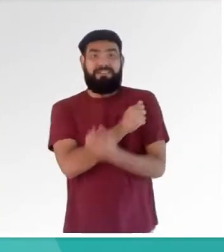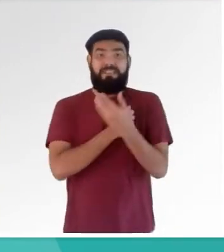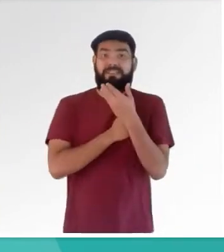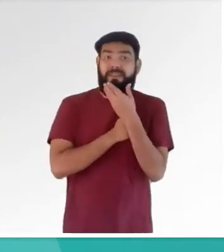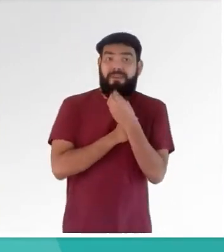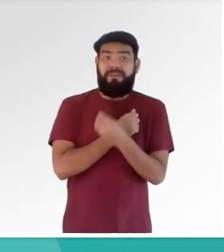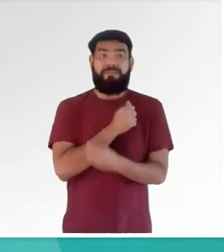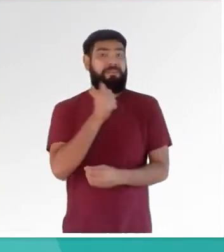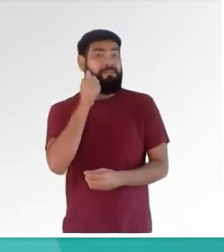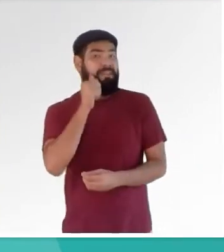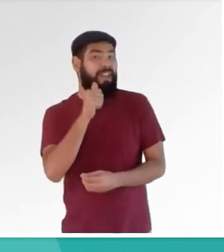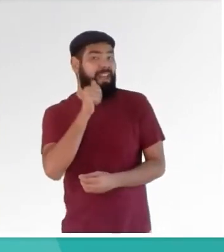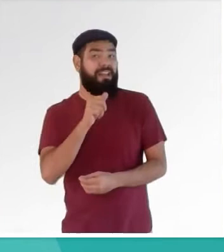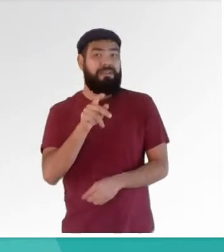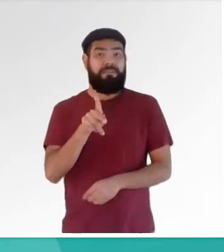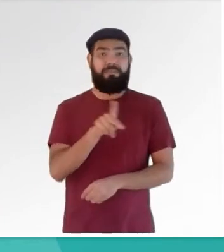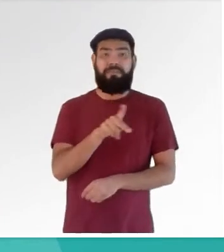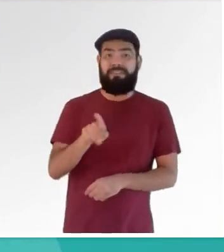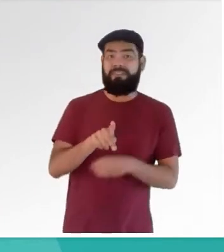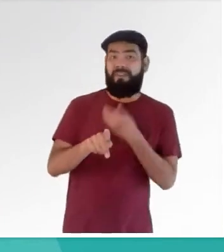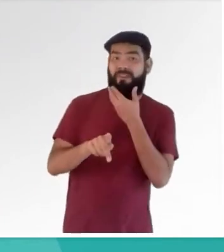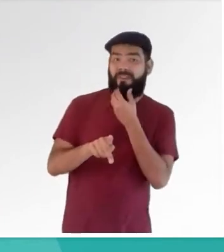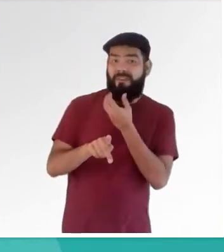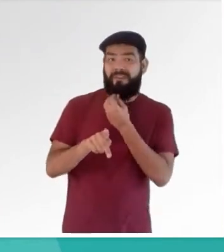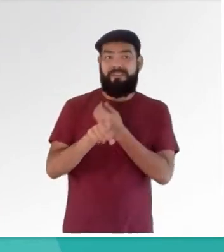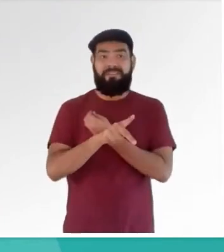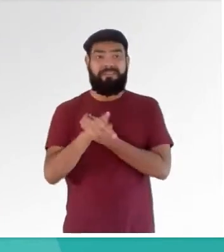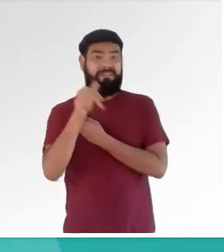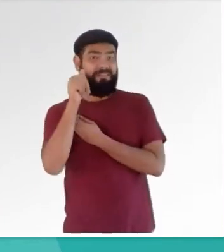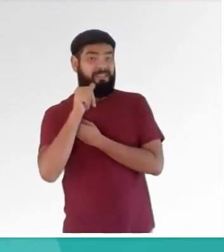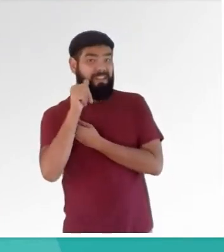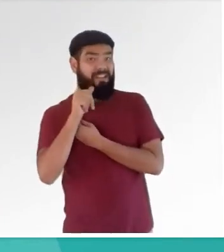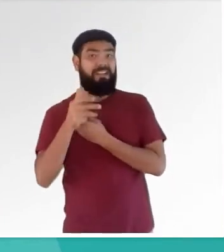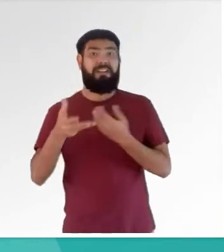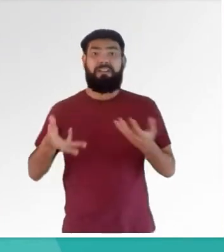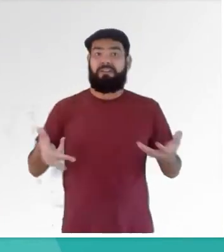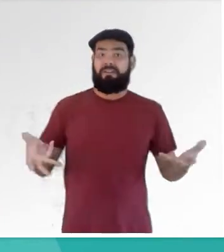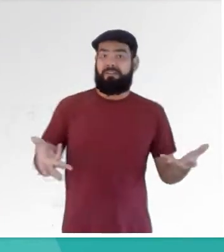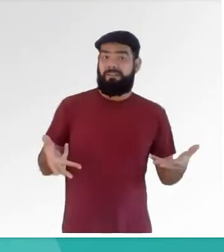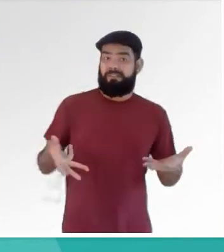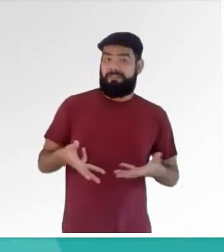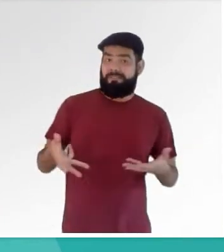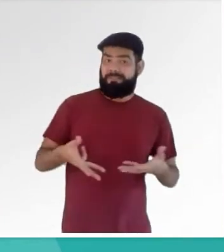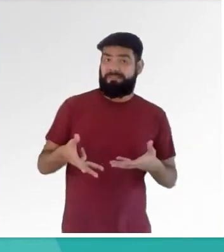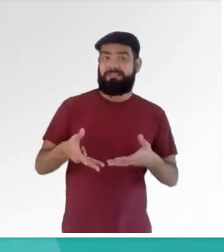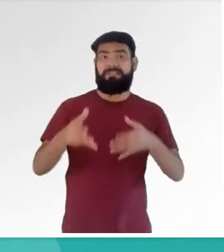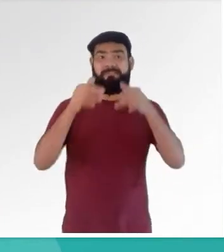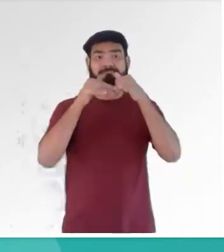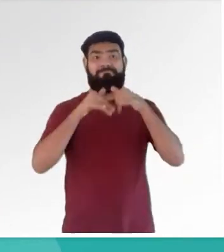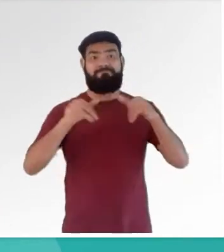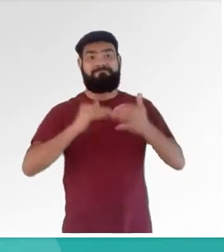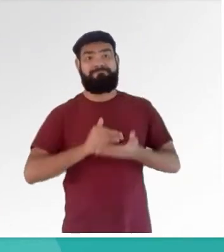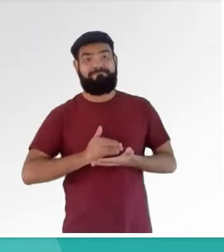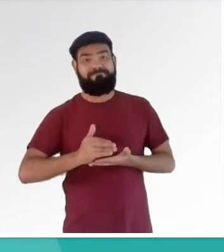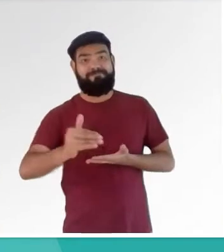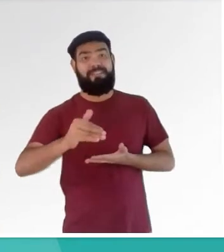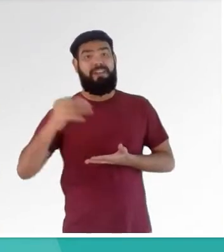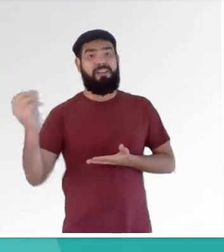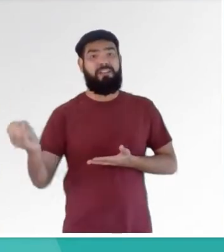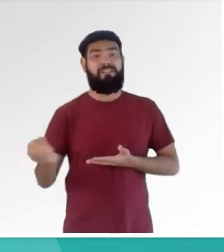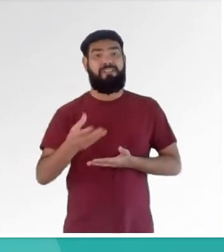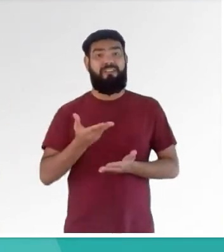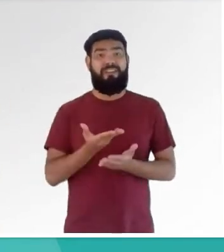professoras. Estamos aqui hoje, né, iniciando mais uma aula de ensino religioso, né,